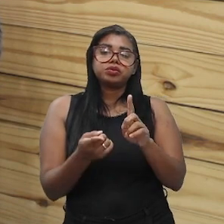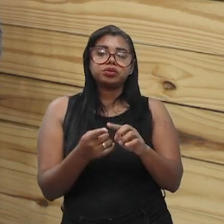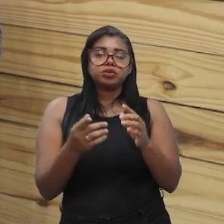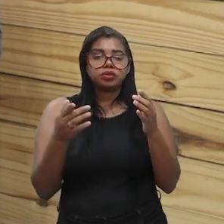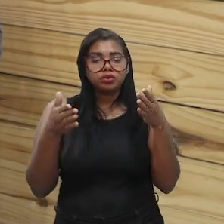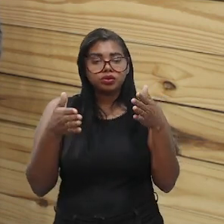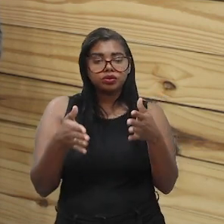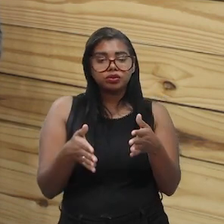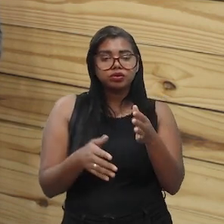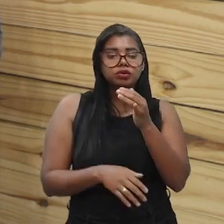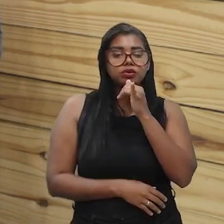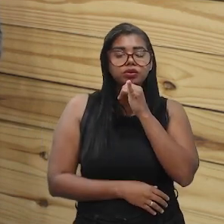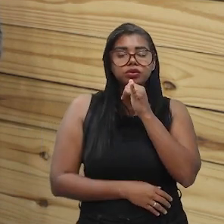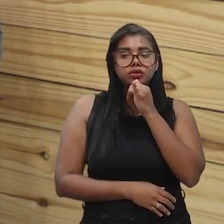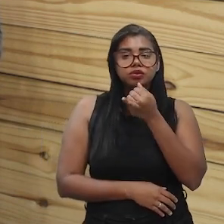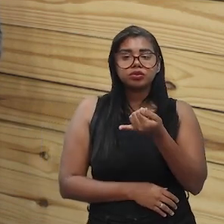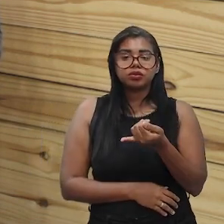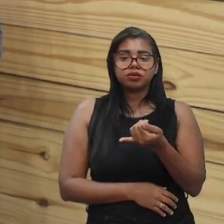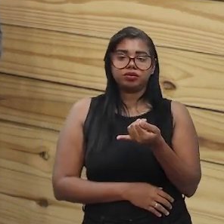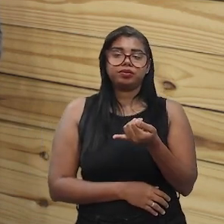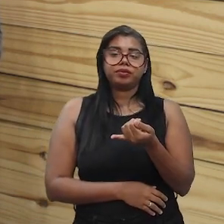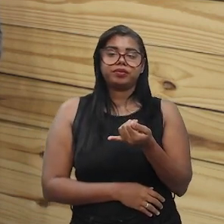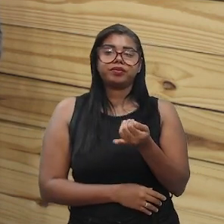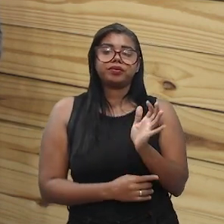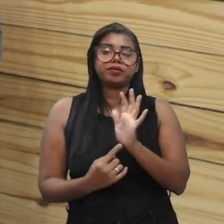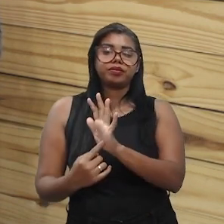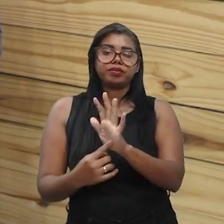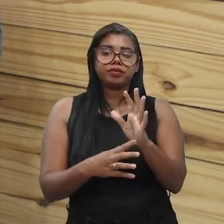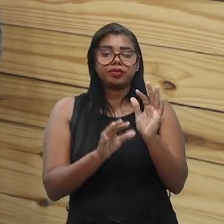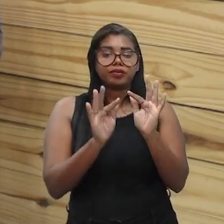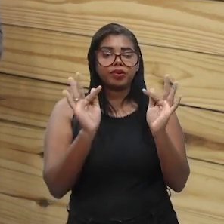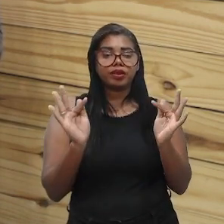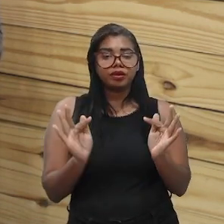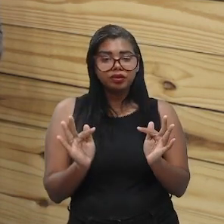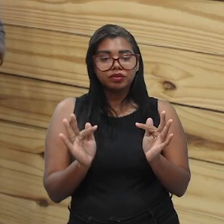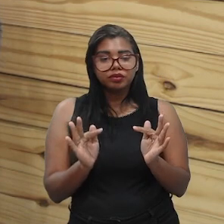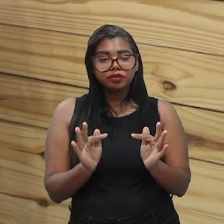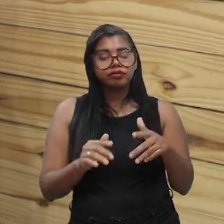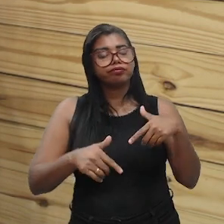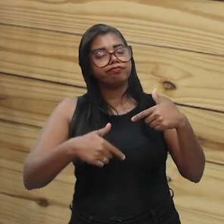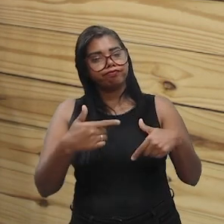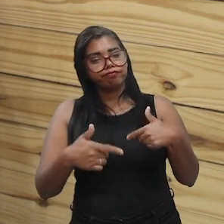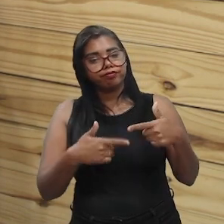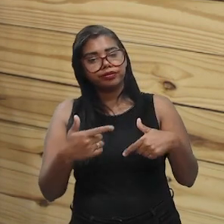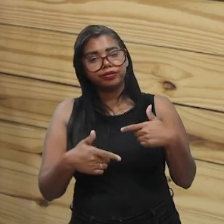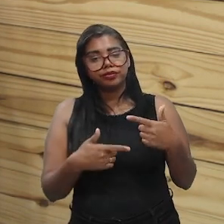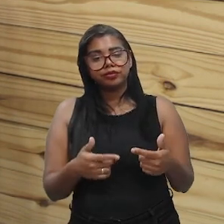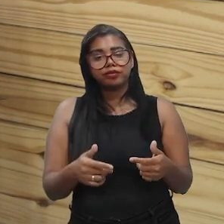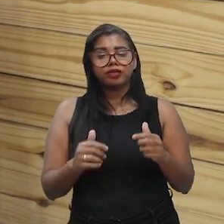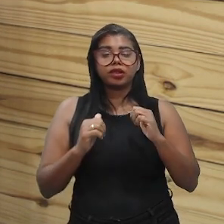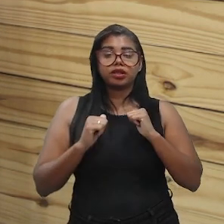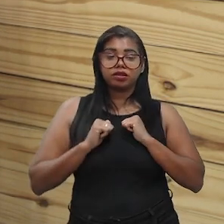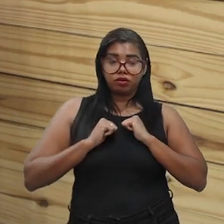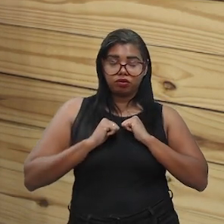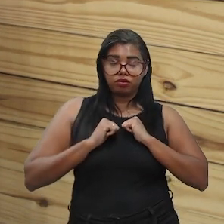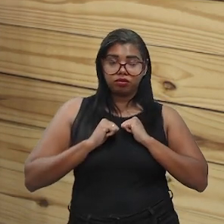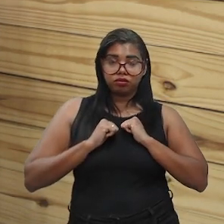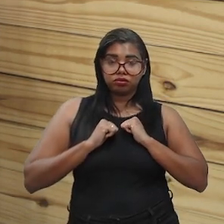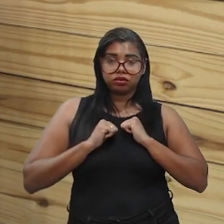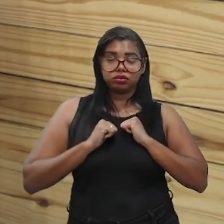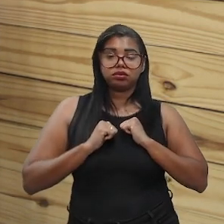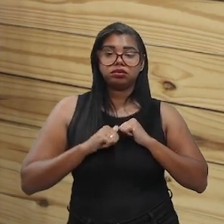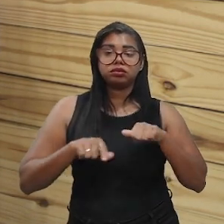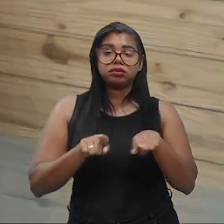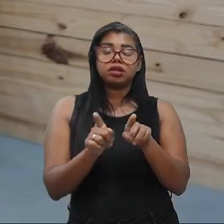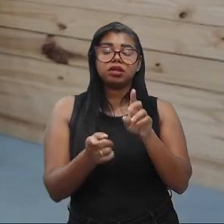direcionada apenas para aquela função que ele exerce. Entra na zona de conforto. Entra numa zona de conforto. E